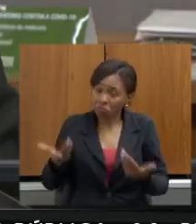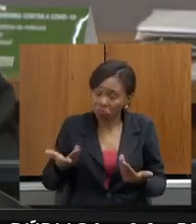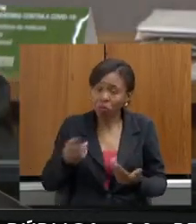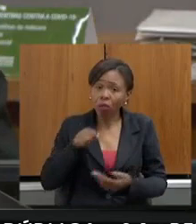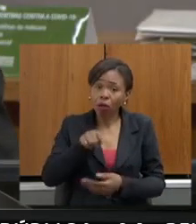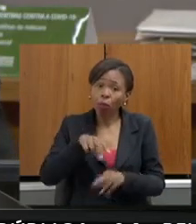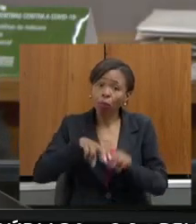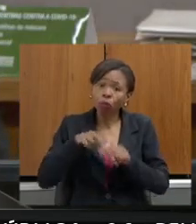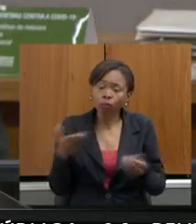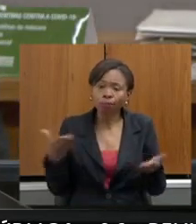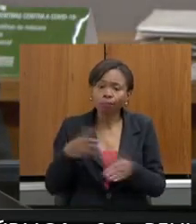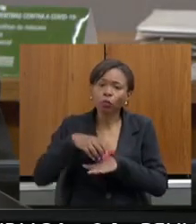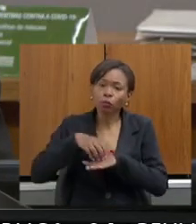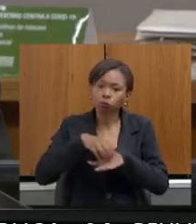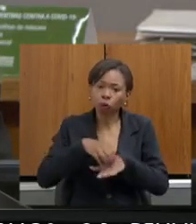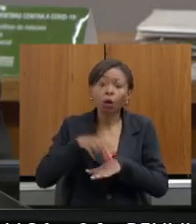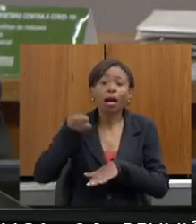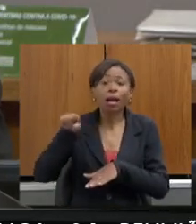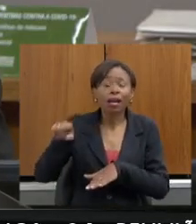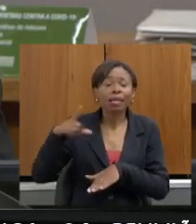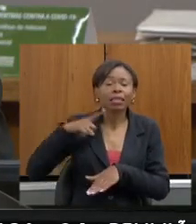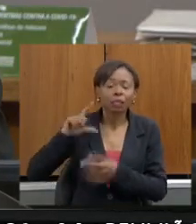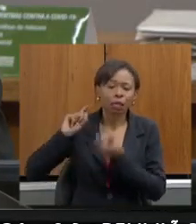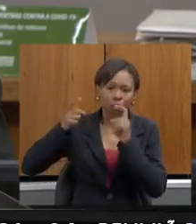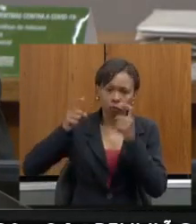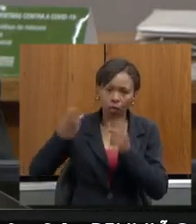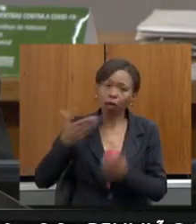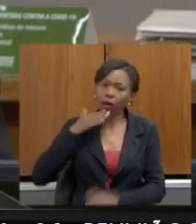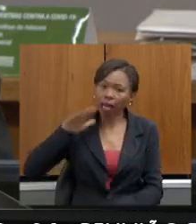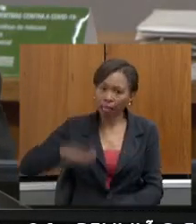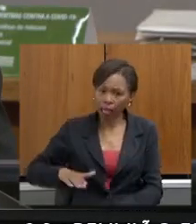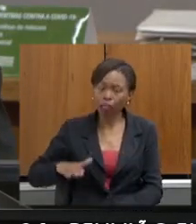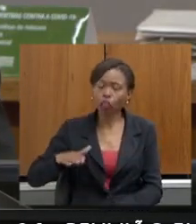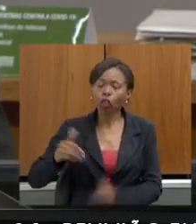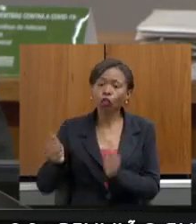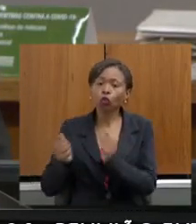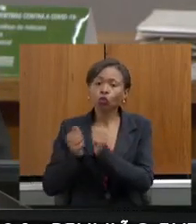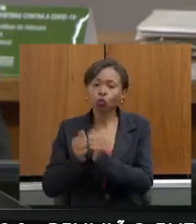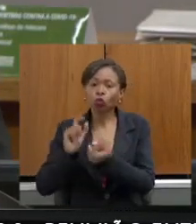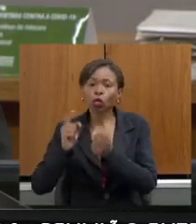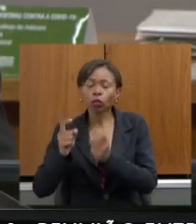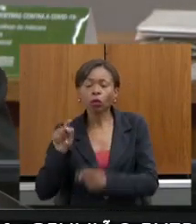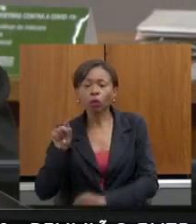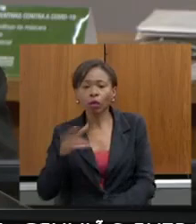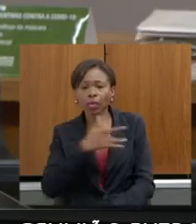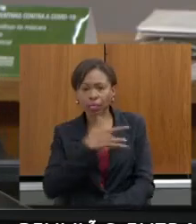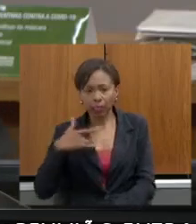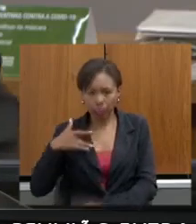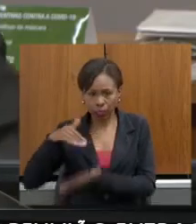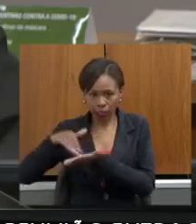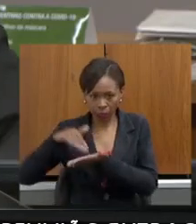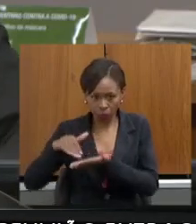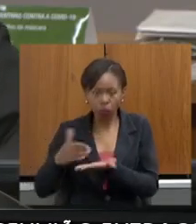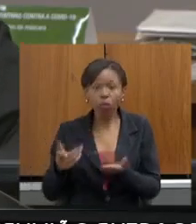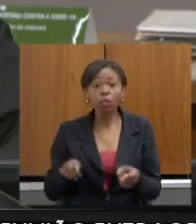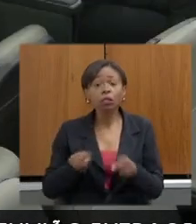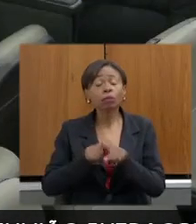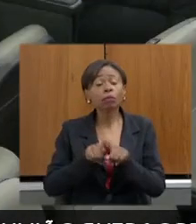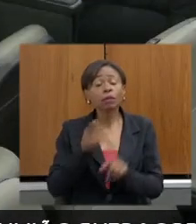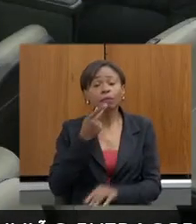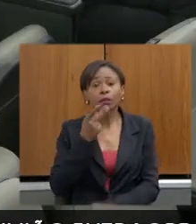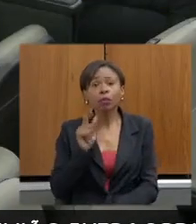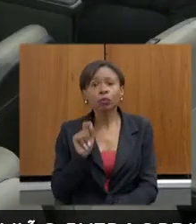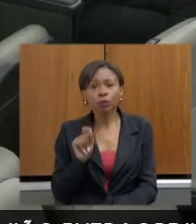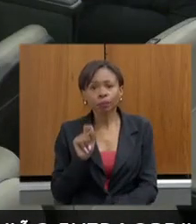isso ele está hoje agora à tarde eu lido com a secretaria de estado de saúde eu queria aproveitar também para destacar